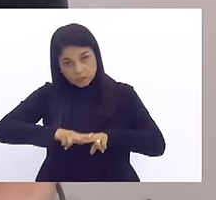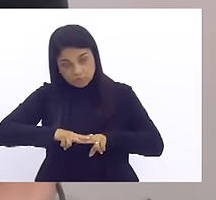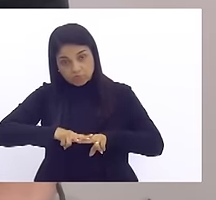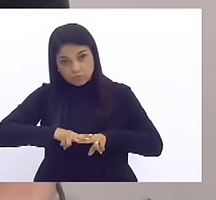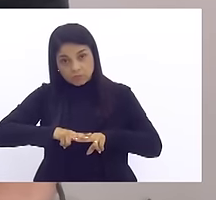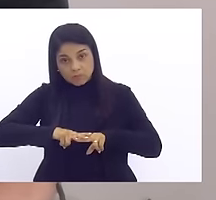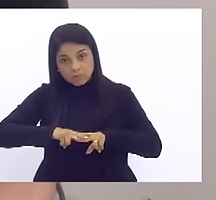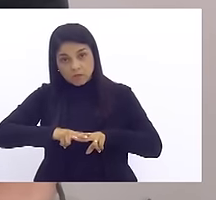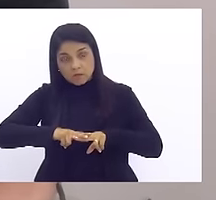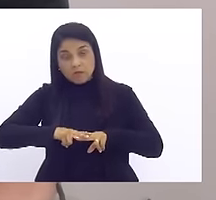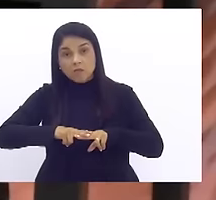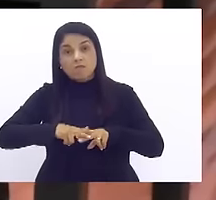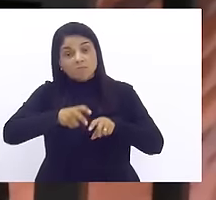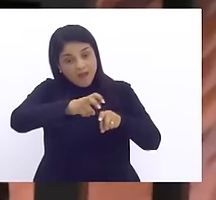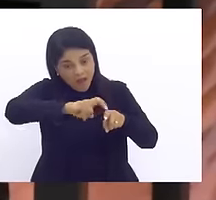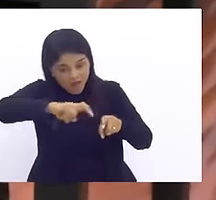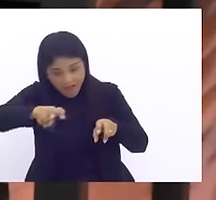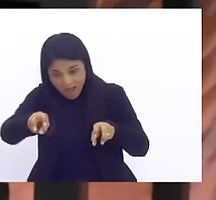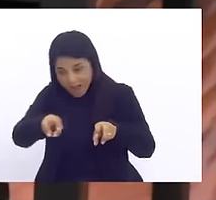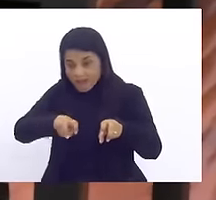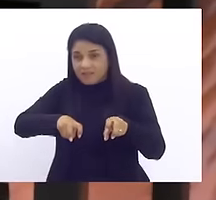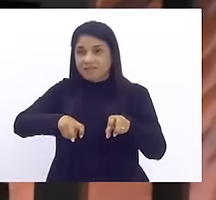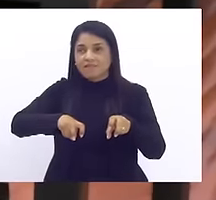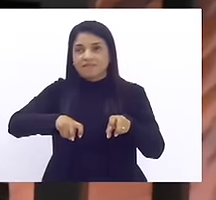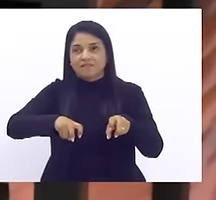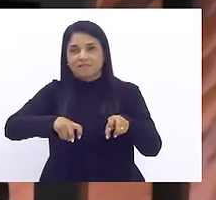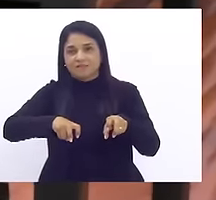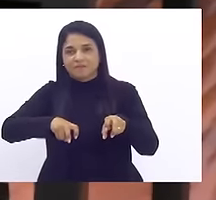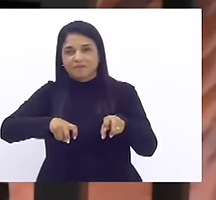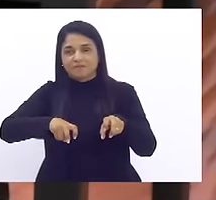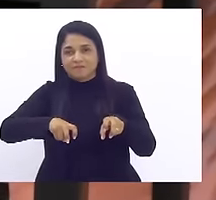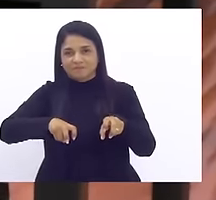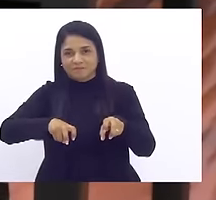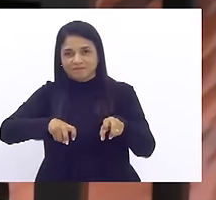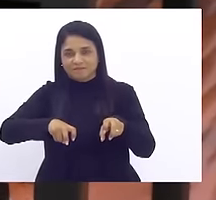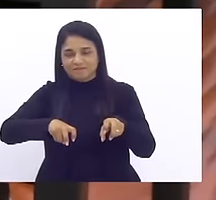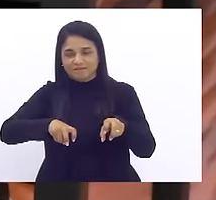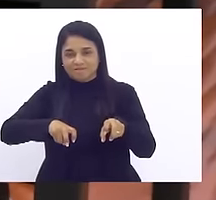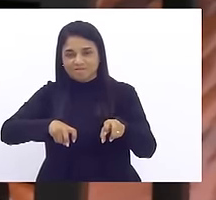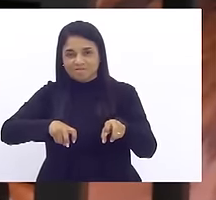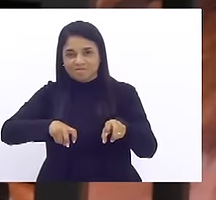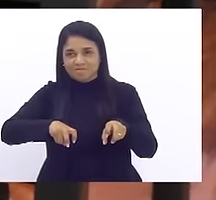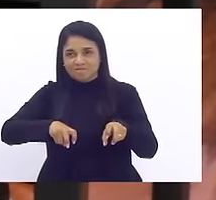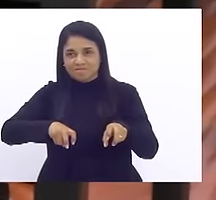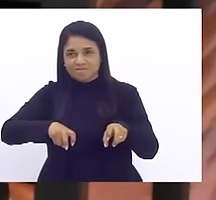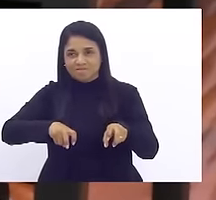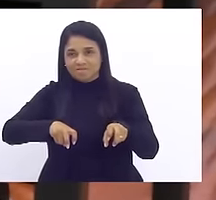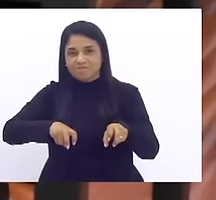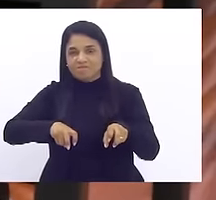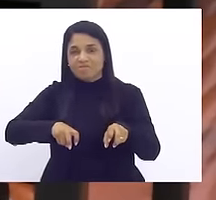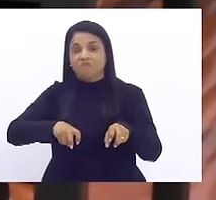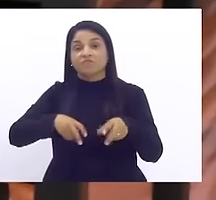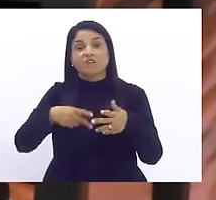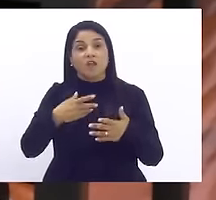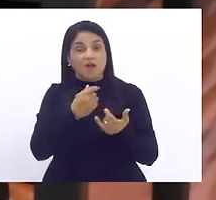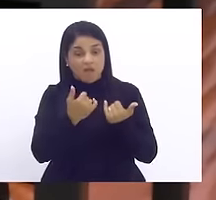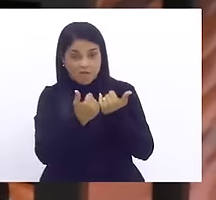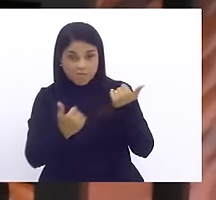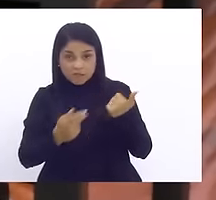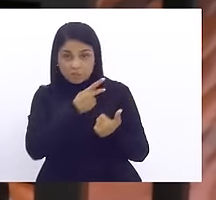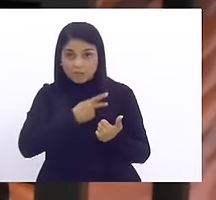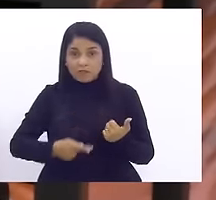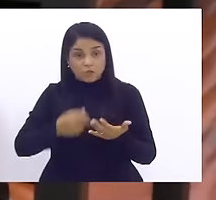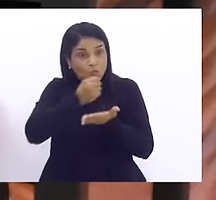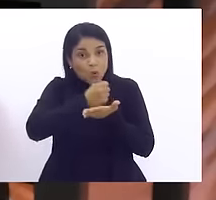da minha fala pra manobrar os veículos até antes da minha fala o senhor não tinha conhecimento disso Como vice-presidente acabou de falar isso não está conseguindo